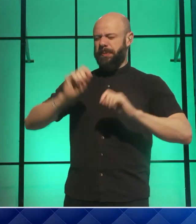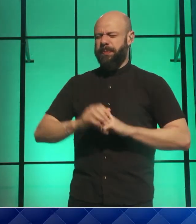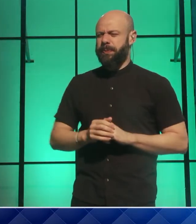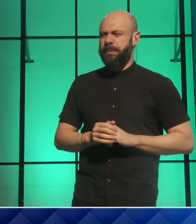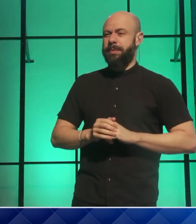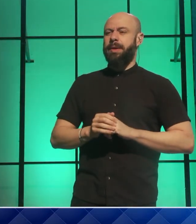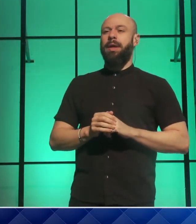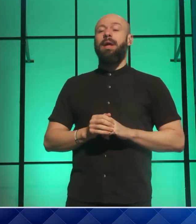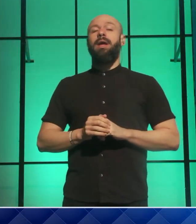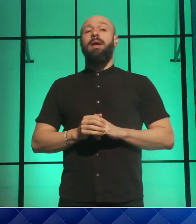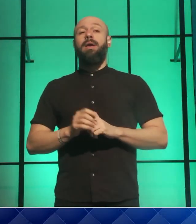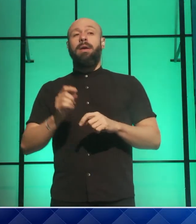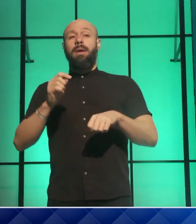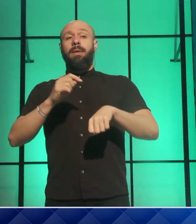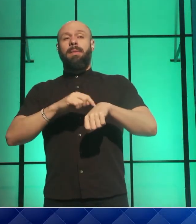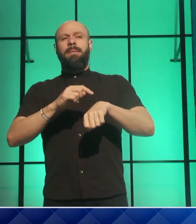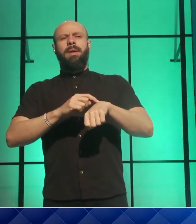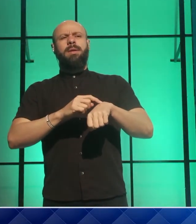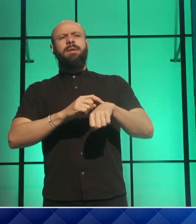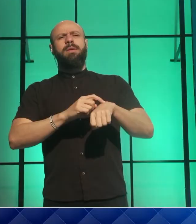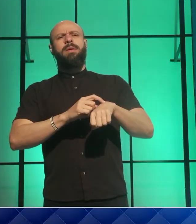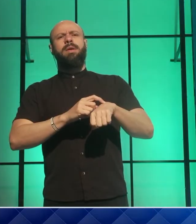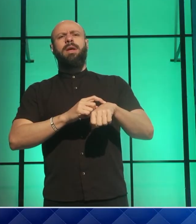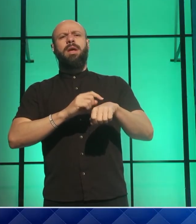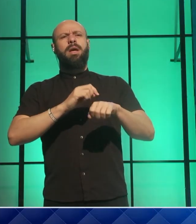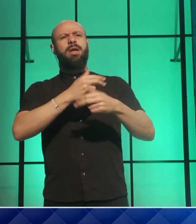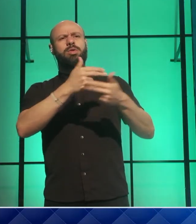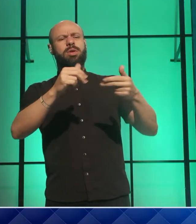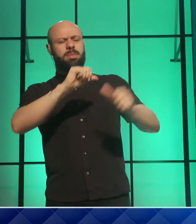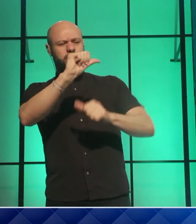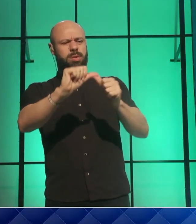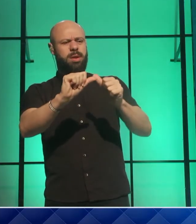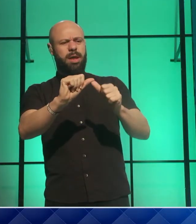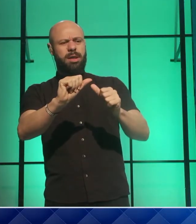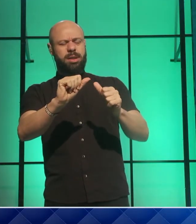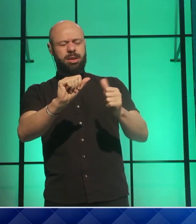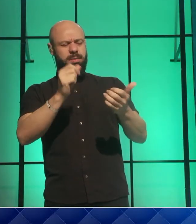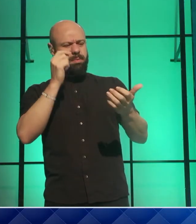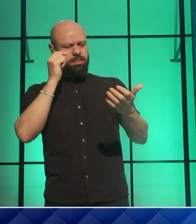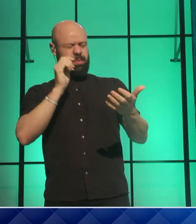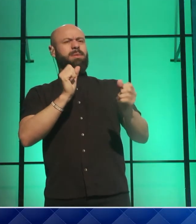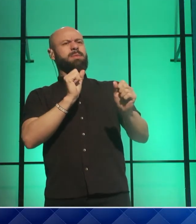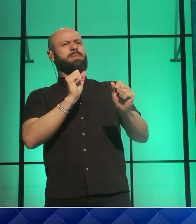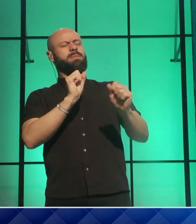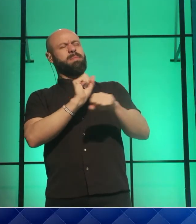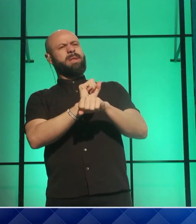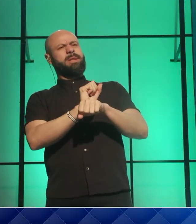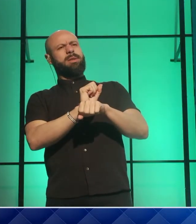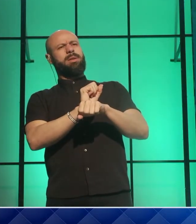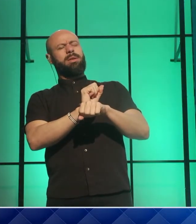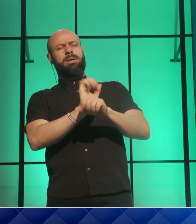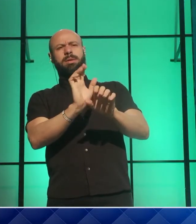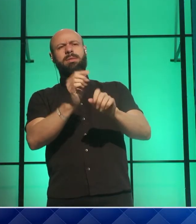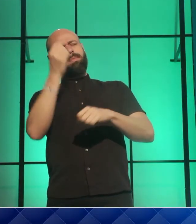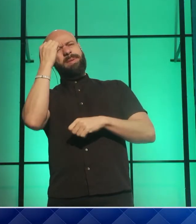quando confrontado com a realidade que Deus não muda, surge uma questão um tanto quanto complexa.